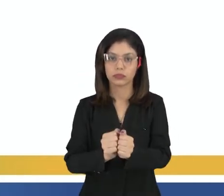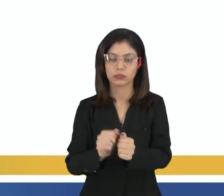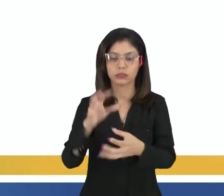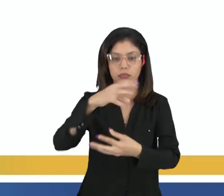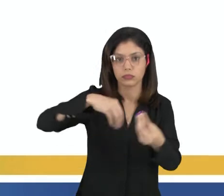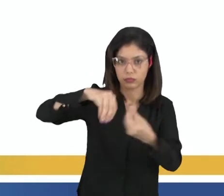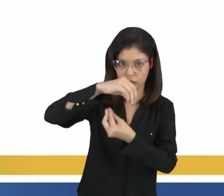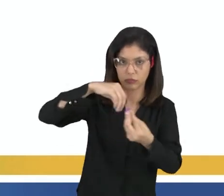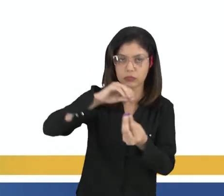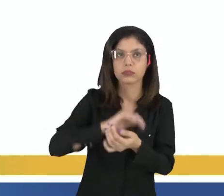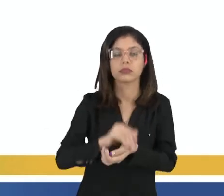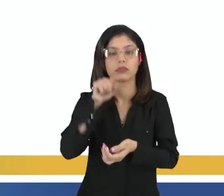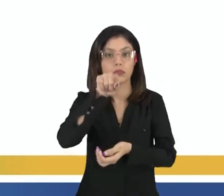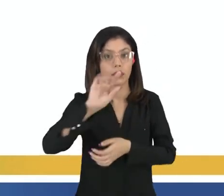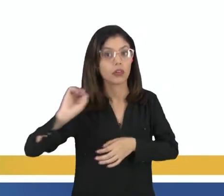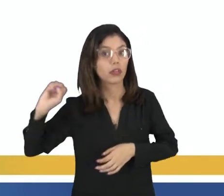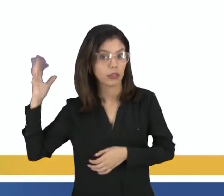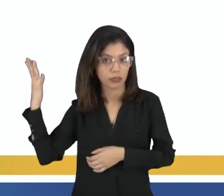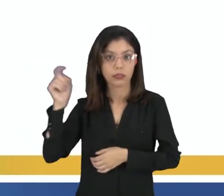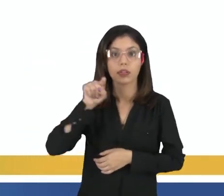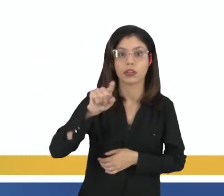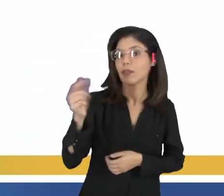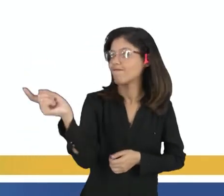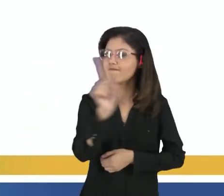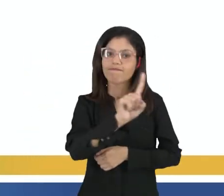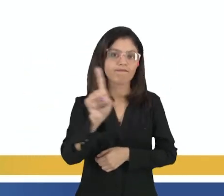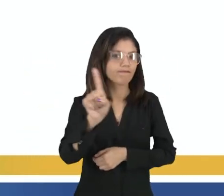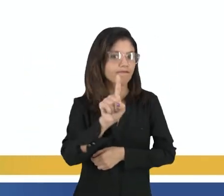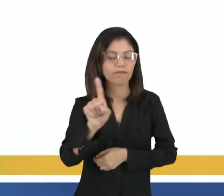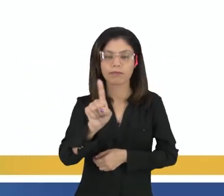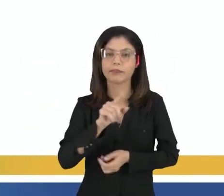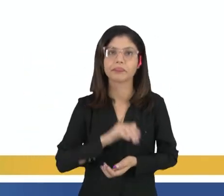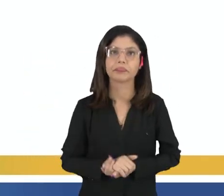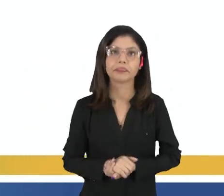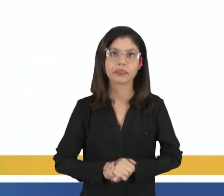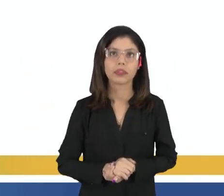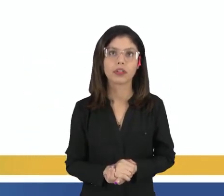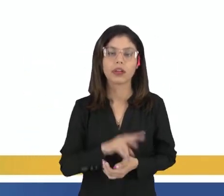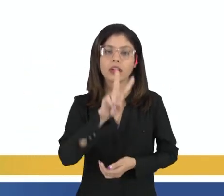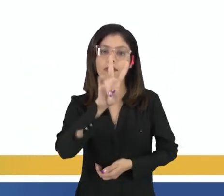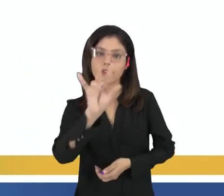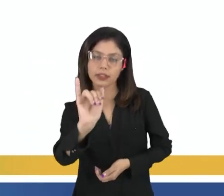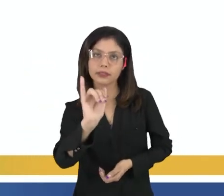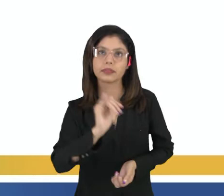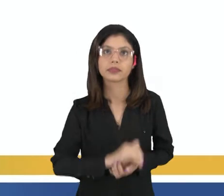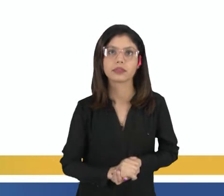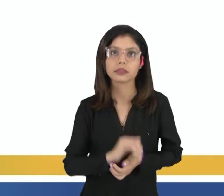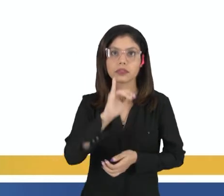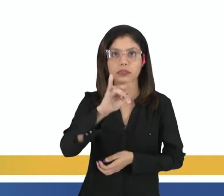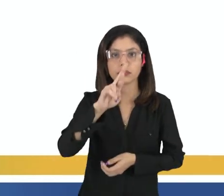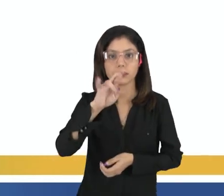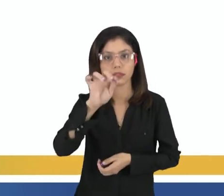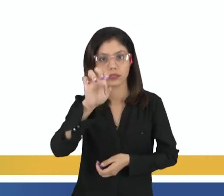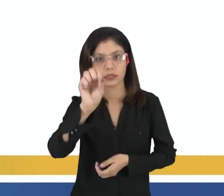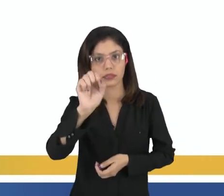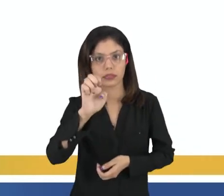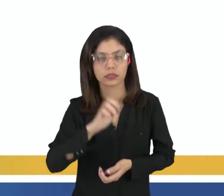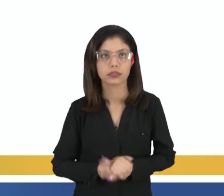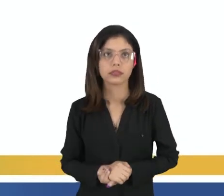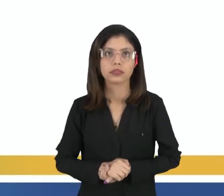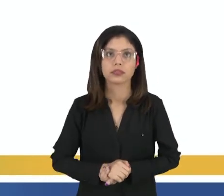reação. Nesse caso da eletrólise, eles não vão participar, ok? Então, eles vão ser